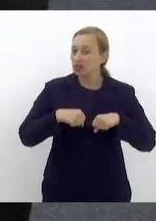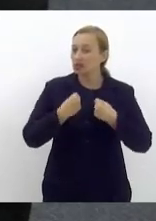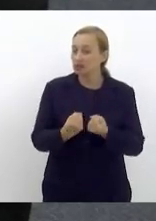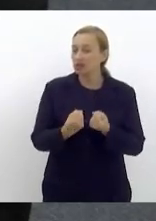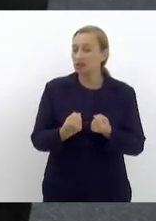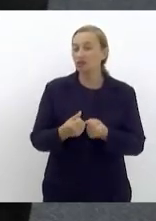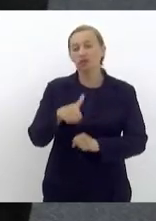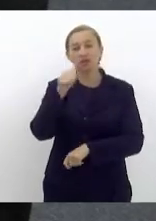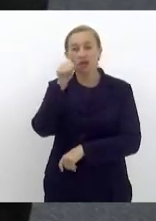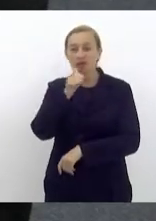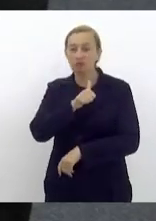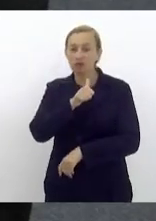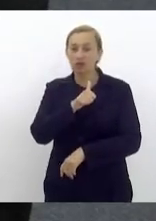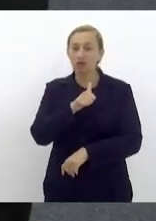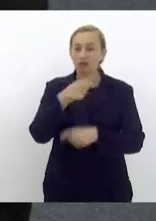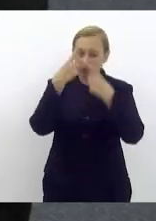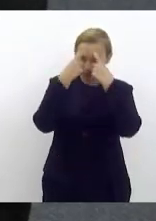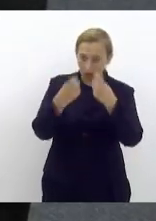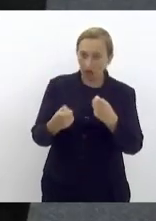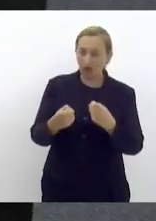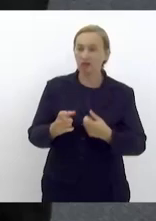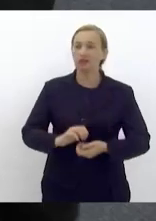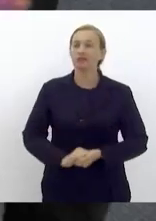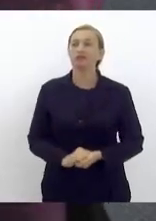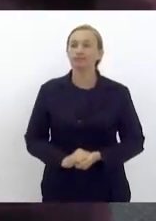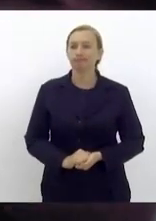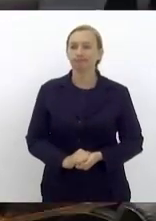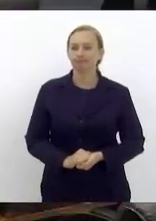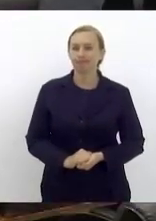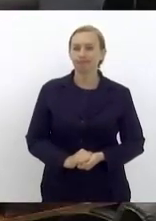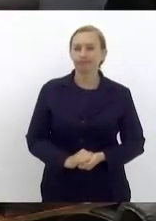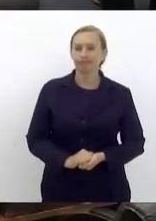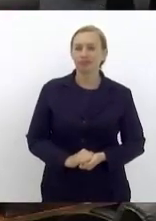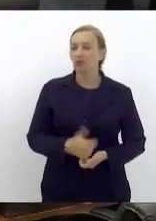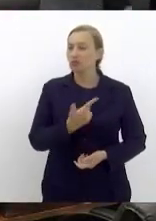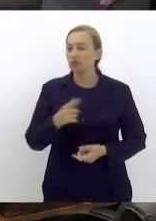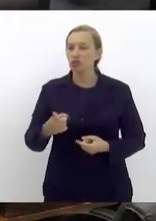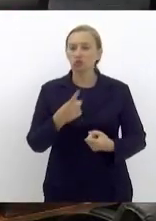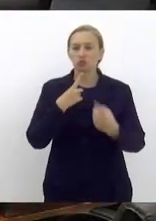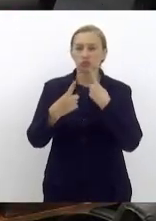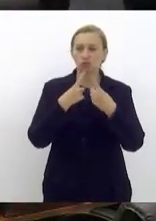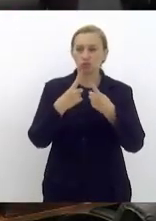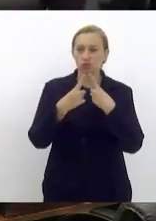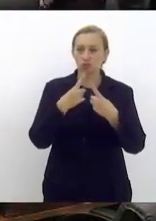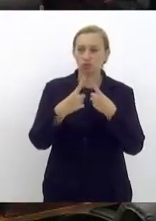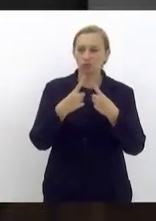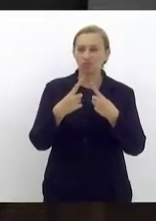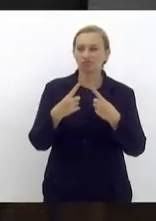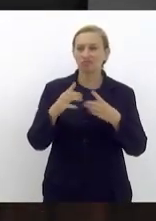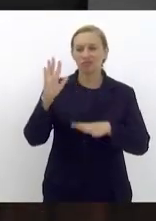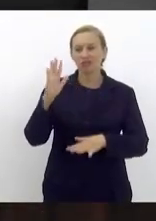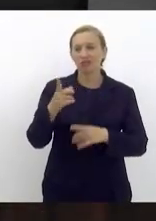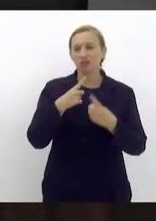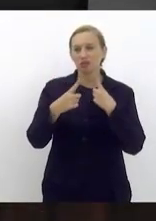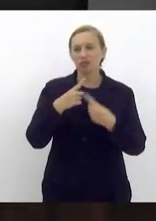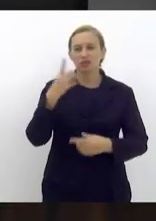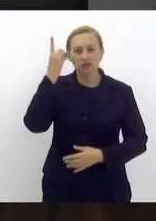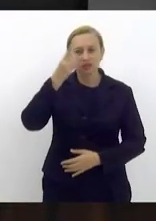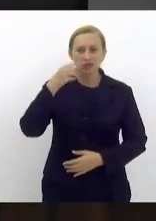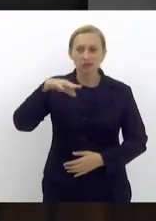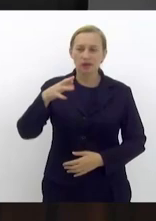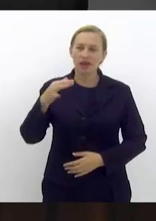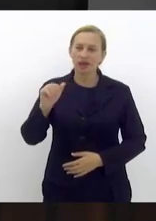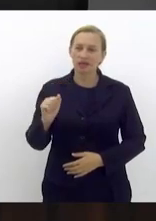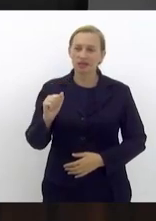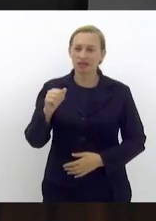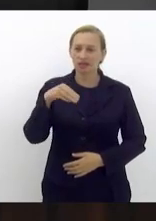as mulheres vítimas de violência. Não havendo mais quem queira discutir, para discutir a deputada Marina,